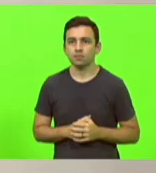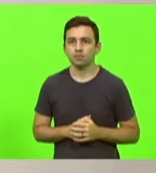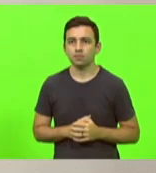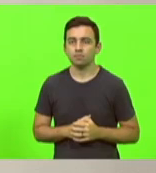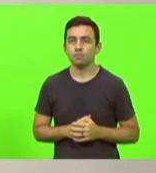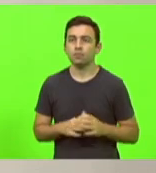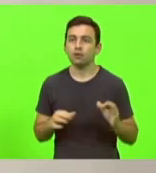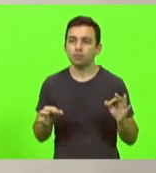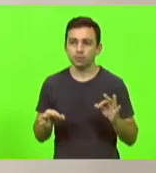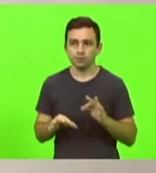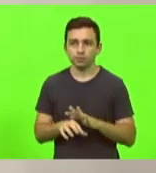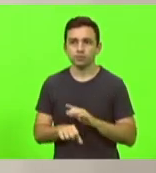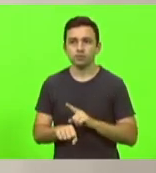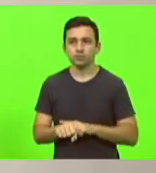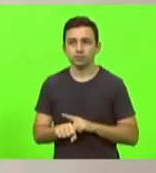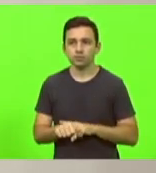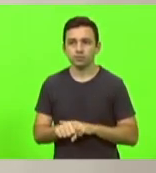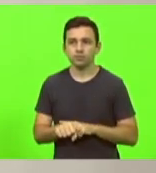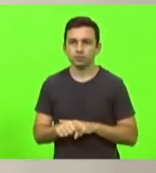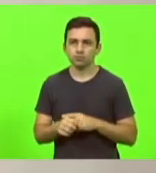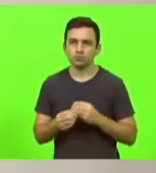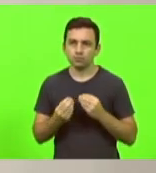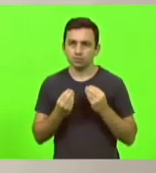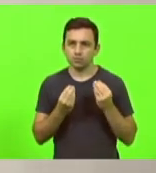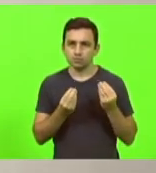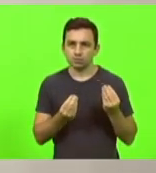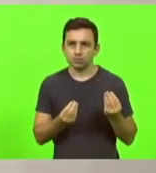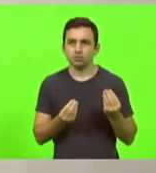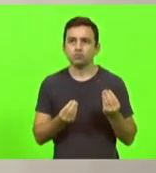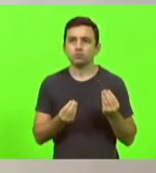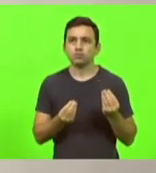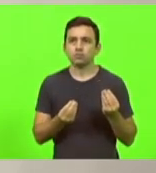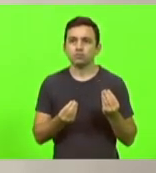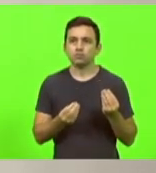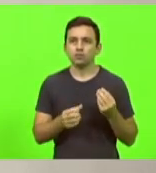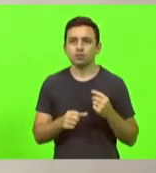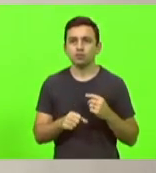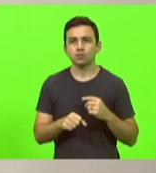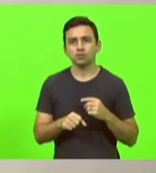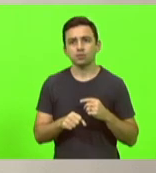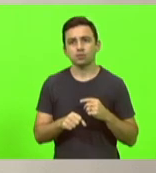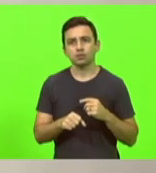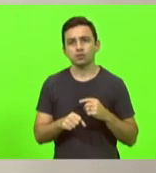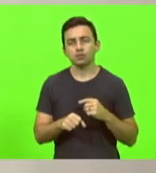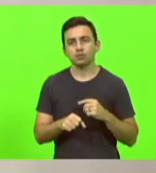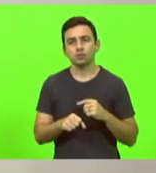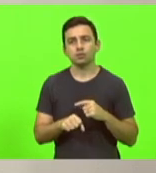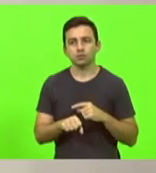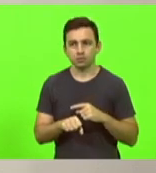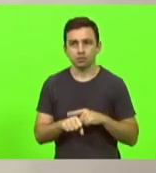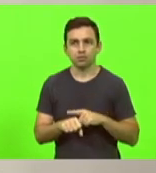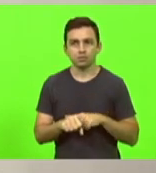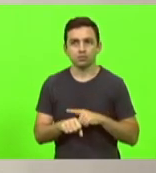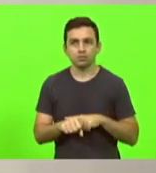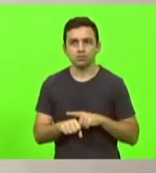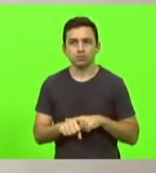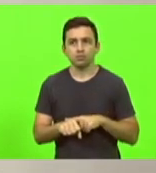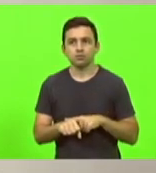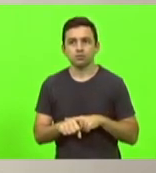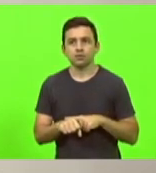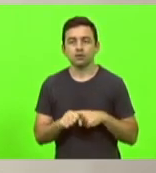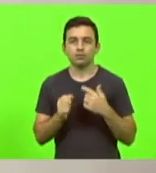Terminou o prazo, mas eu vou lhe conceder agora, se alguém se inscrever depois disso, você se acerta aí com o seu Pelso daí.